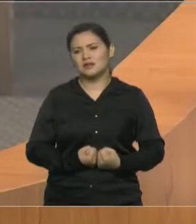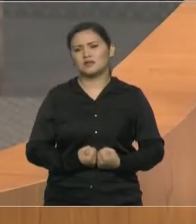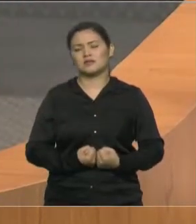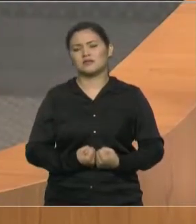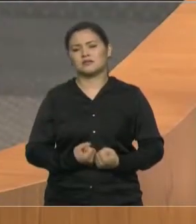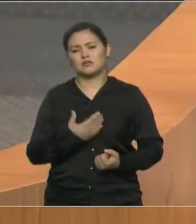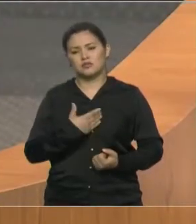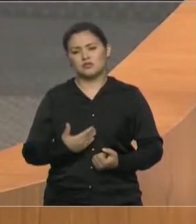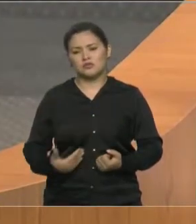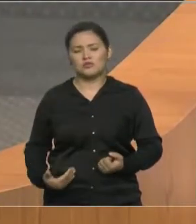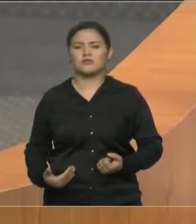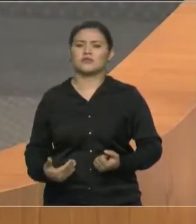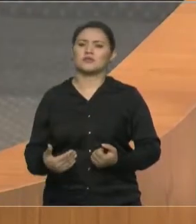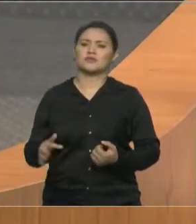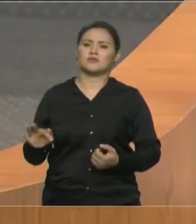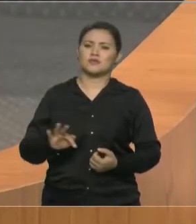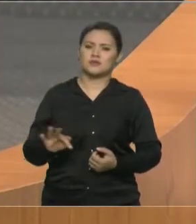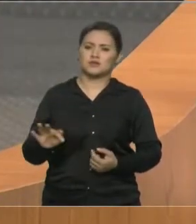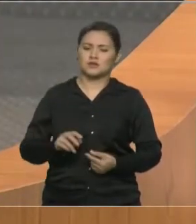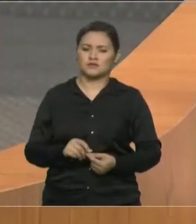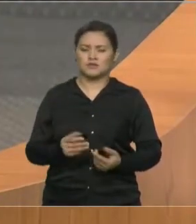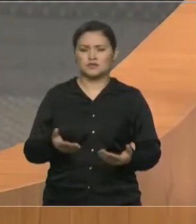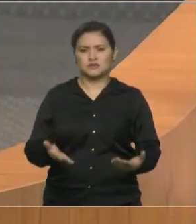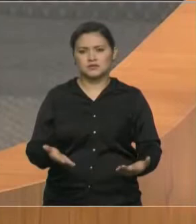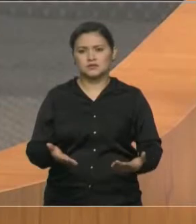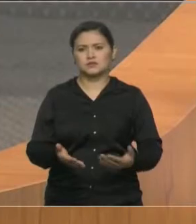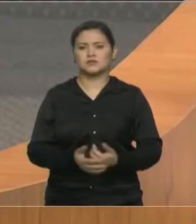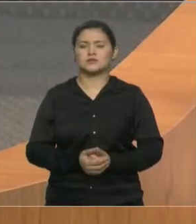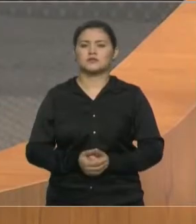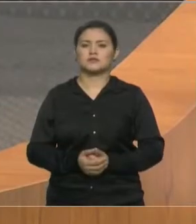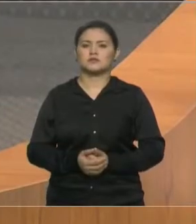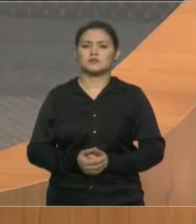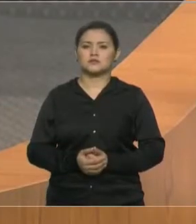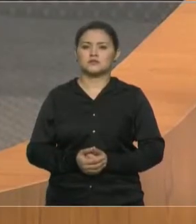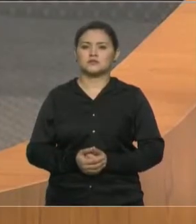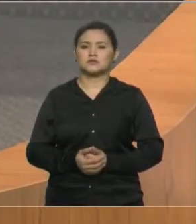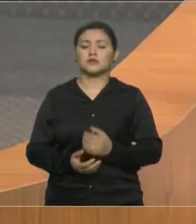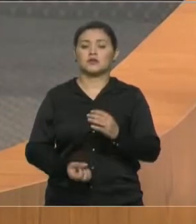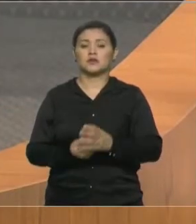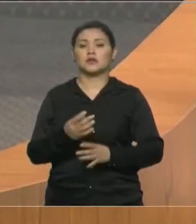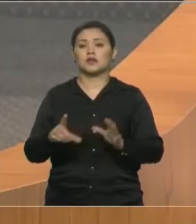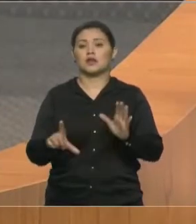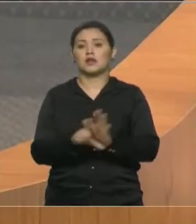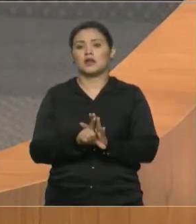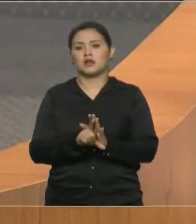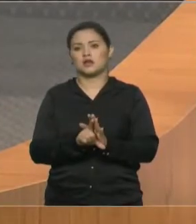por decreto. Unidades de conservação que foram instituídas por lei só podem